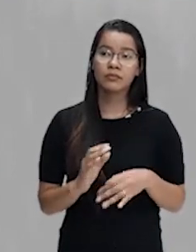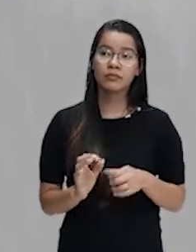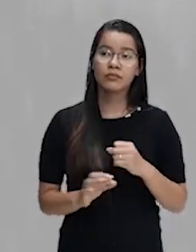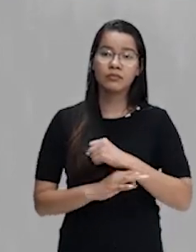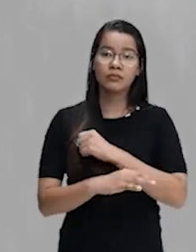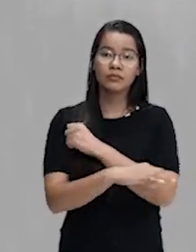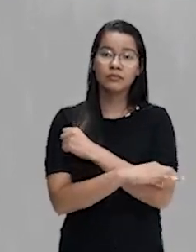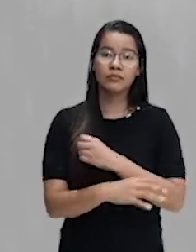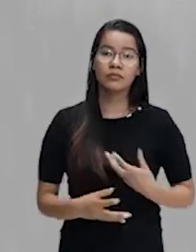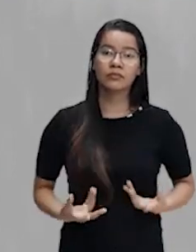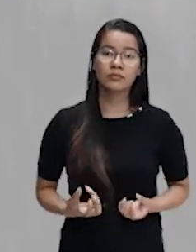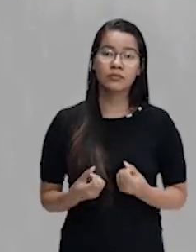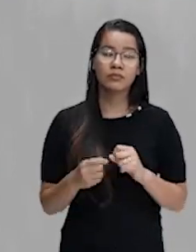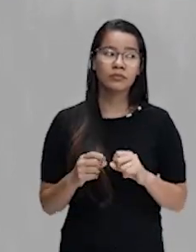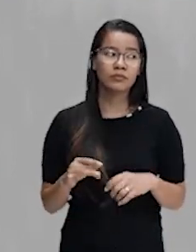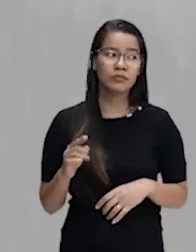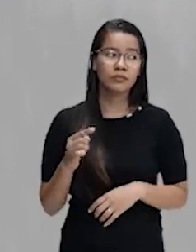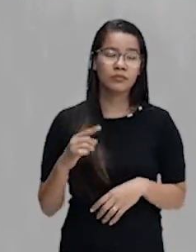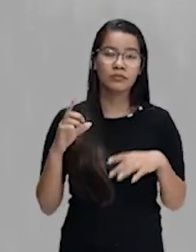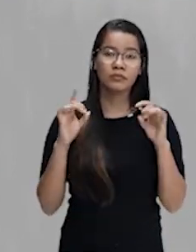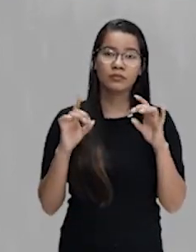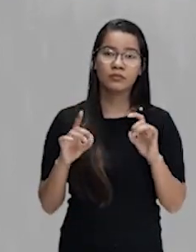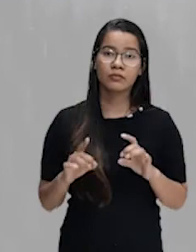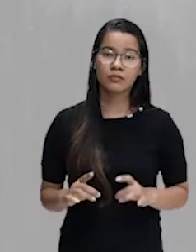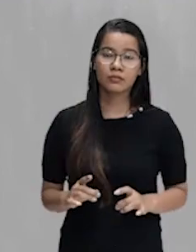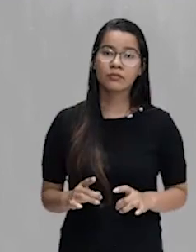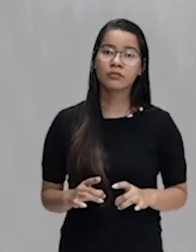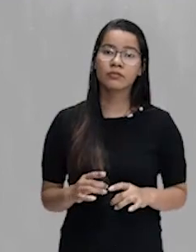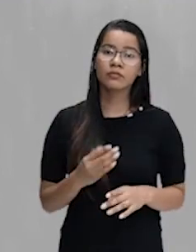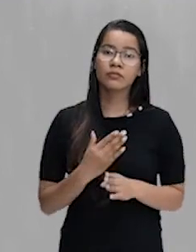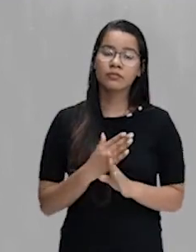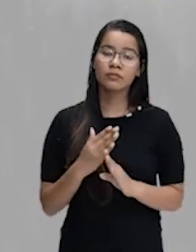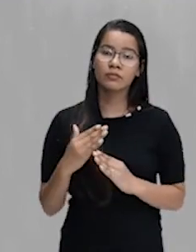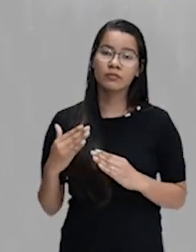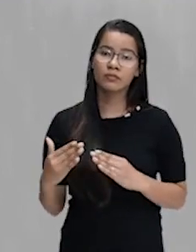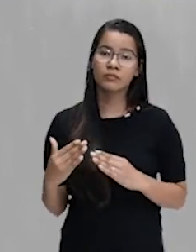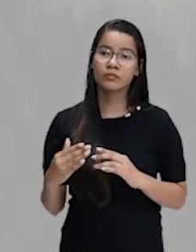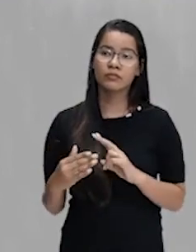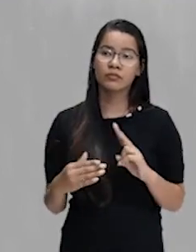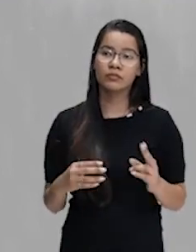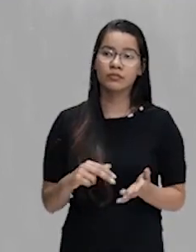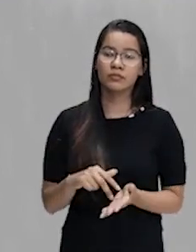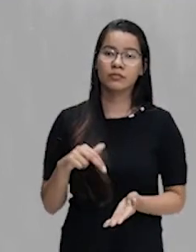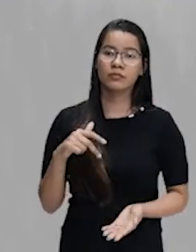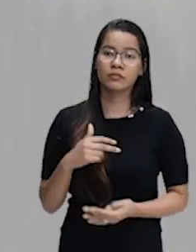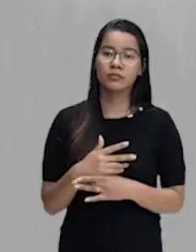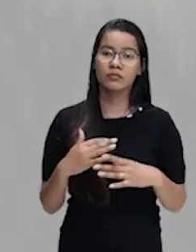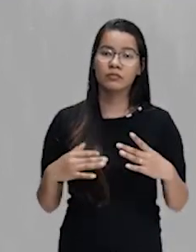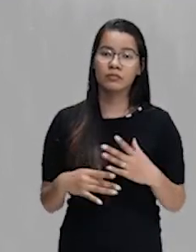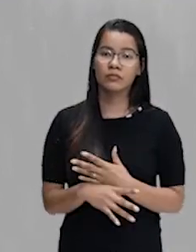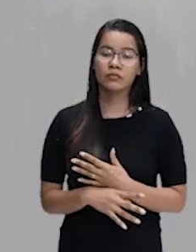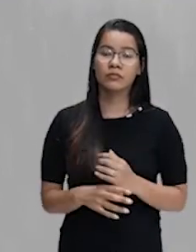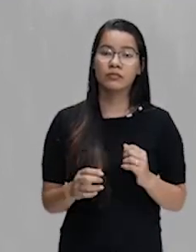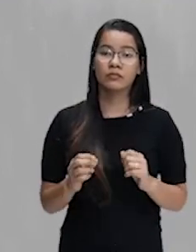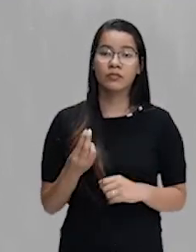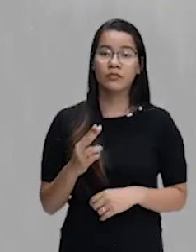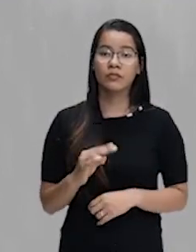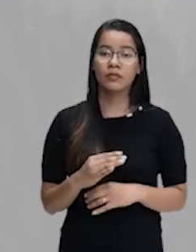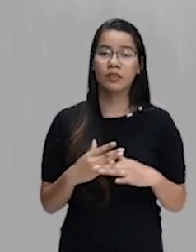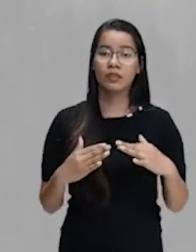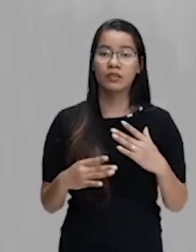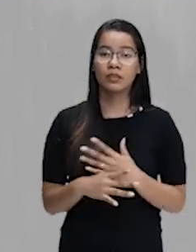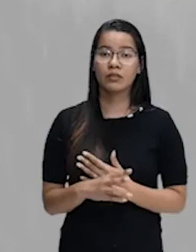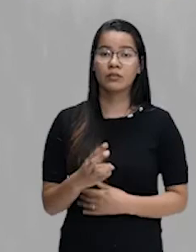de proteção. Então, essas são as principais faces do chamado renascimento urbano, ou das cidades